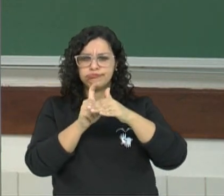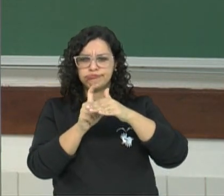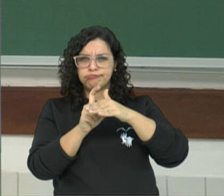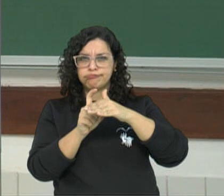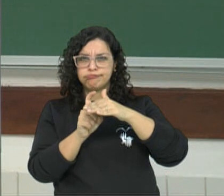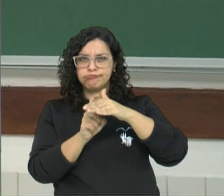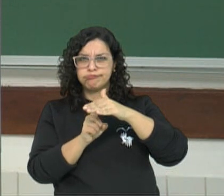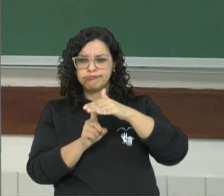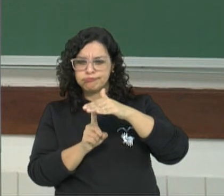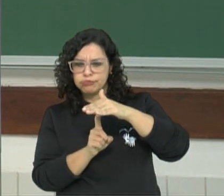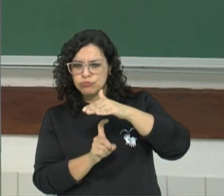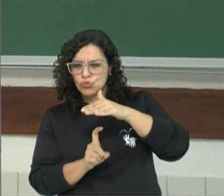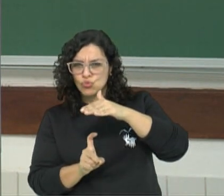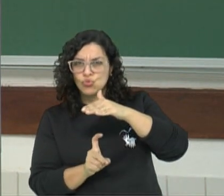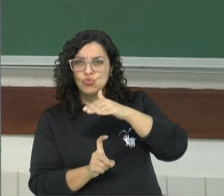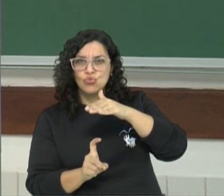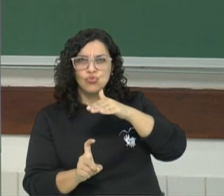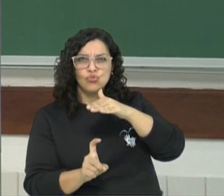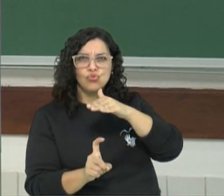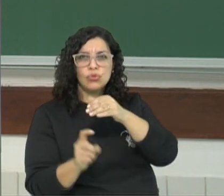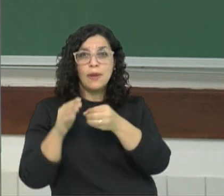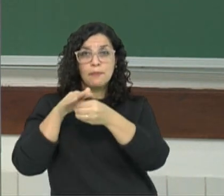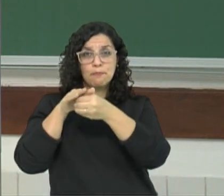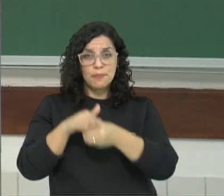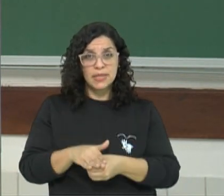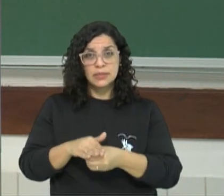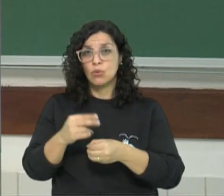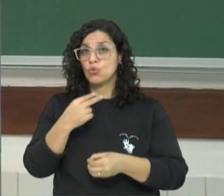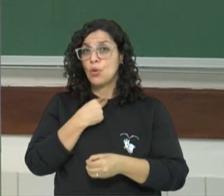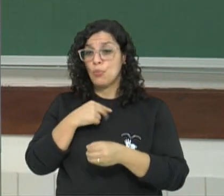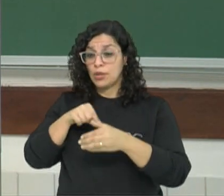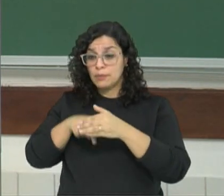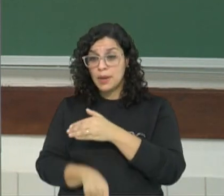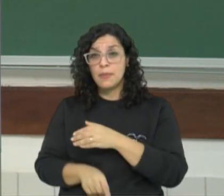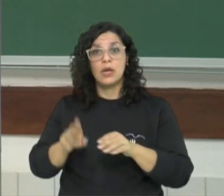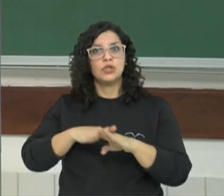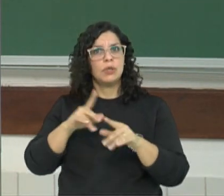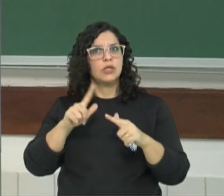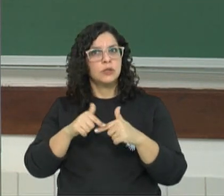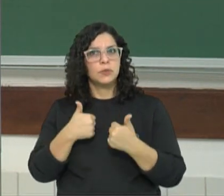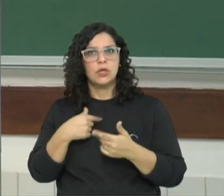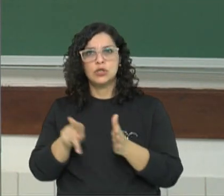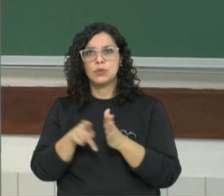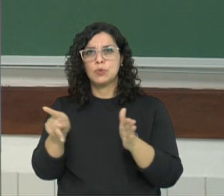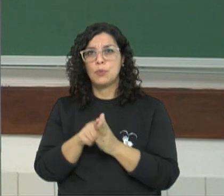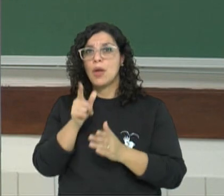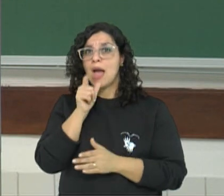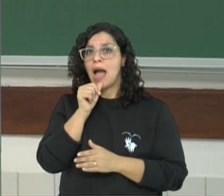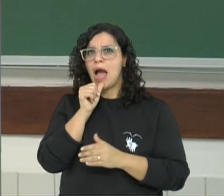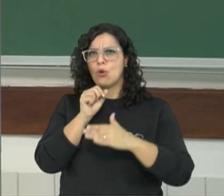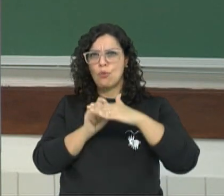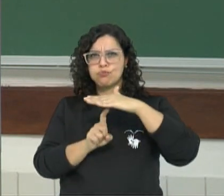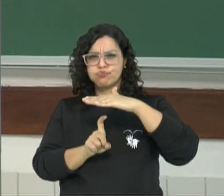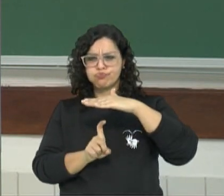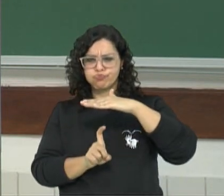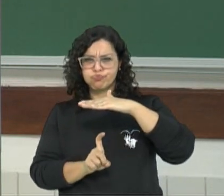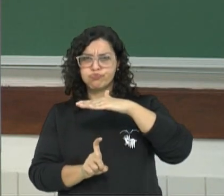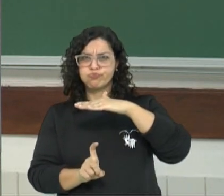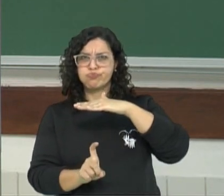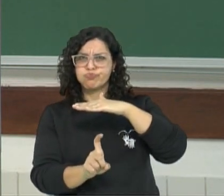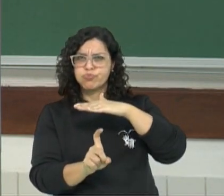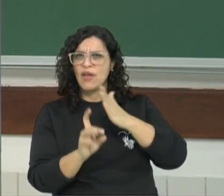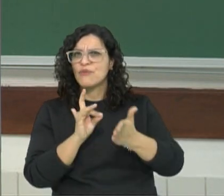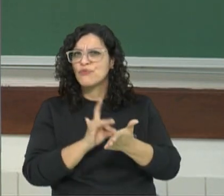certa profundidade, ele sofre uma certa pressão e que ele não pode passar daquele valor ali por causa da pressão d'água, né? Será que isso é